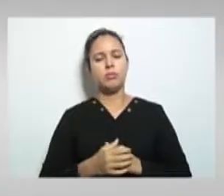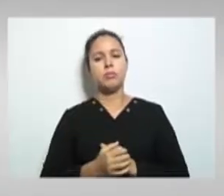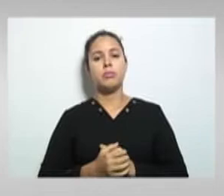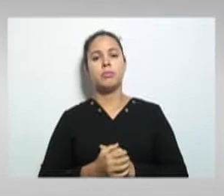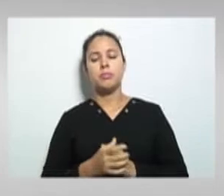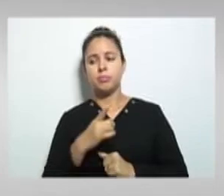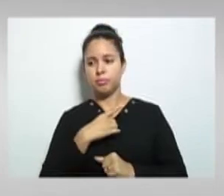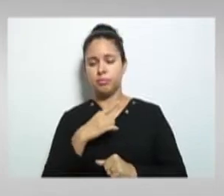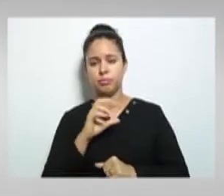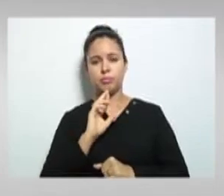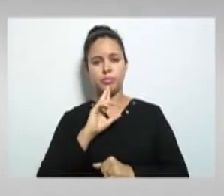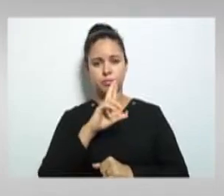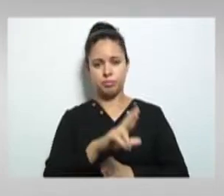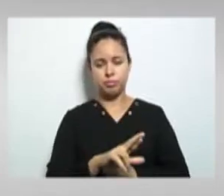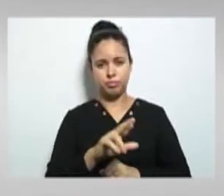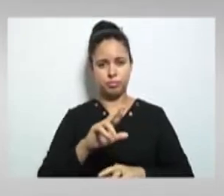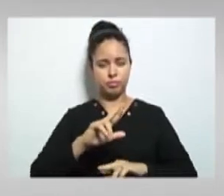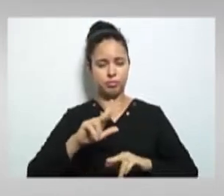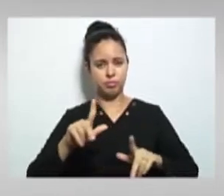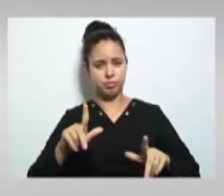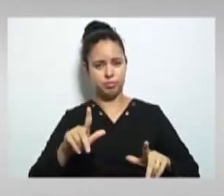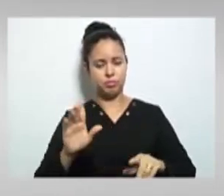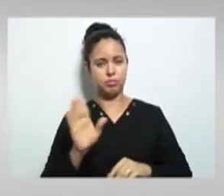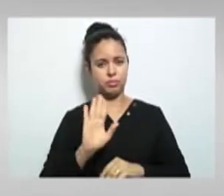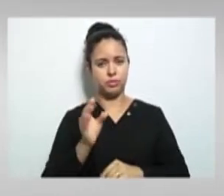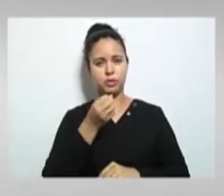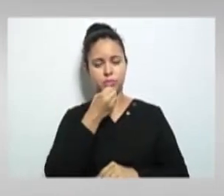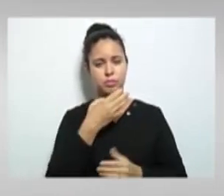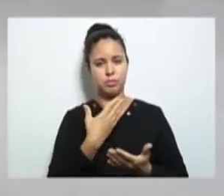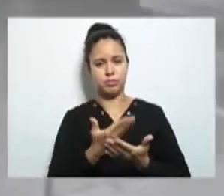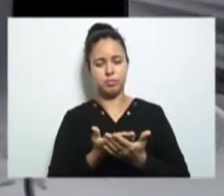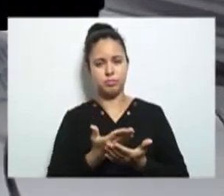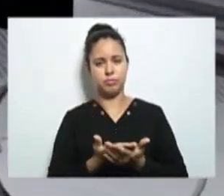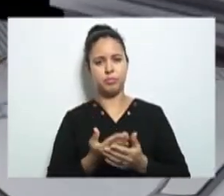respostas diferentes? Tchau, bons estudos e até a próxima.